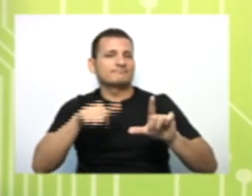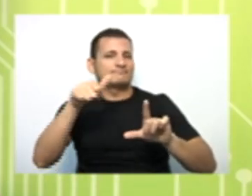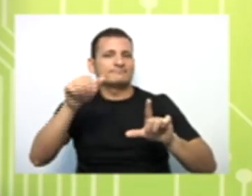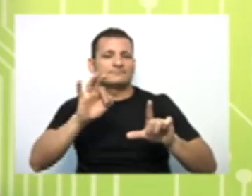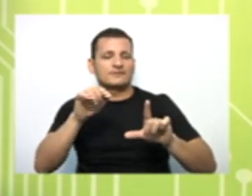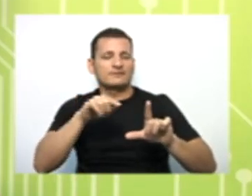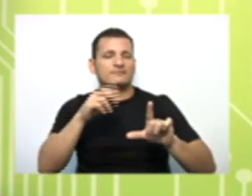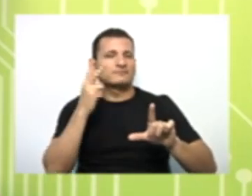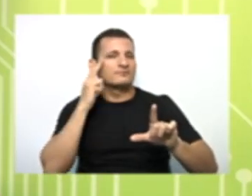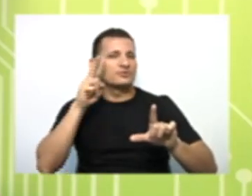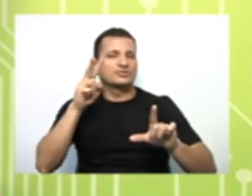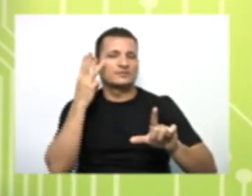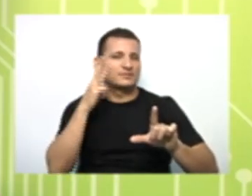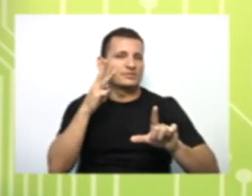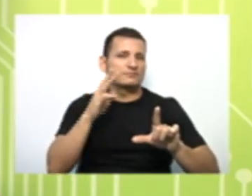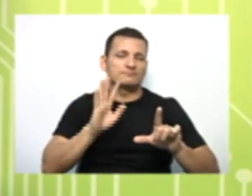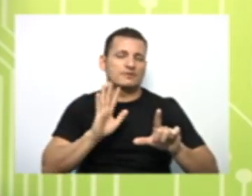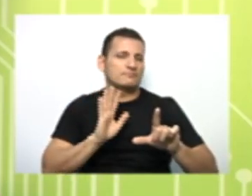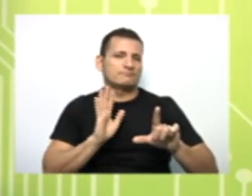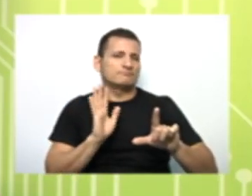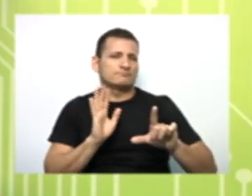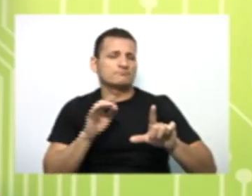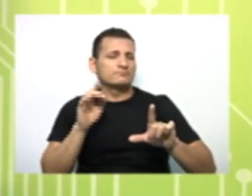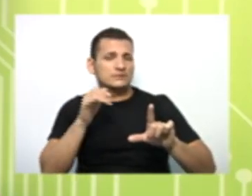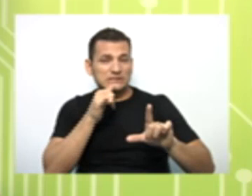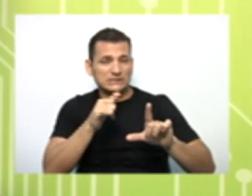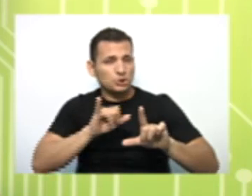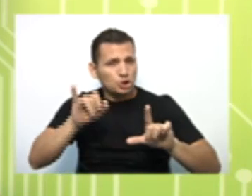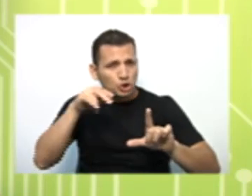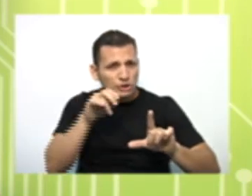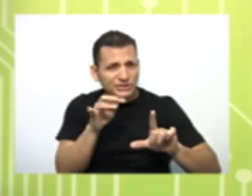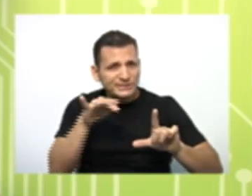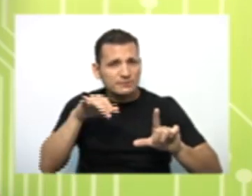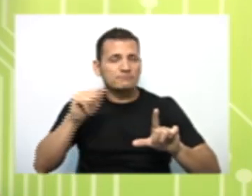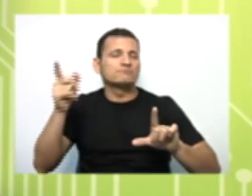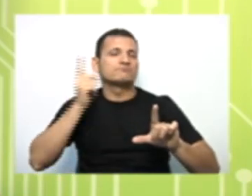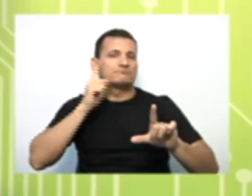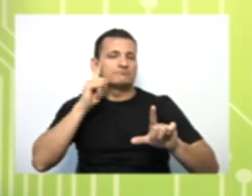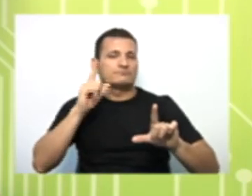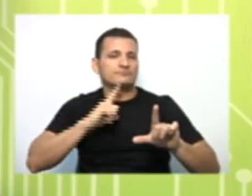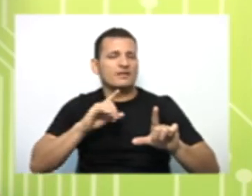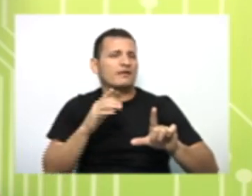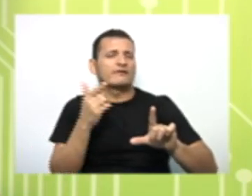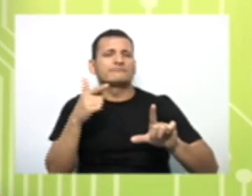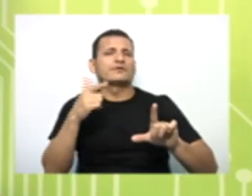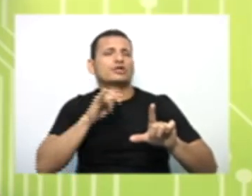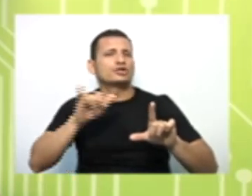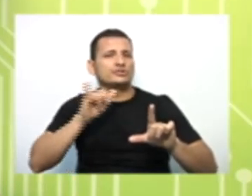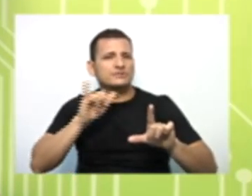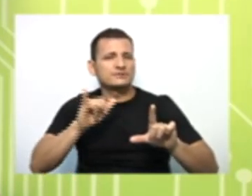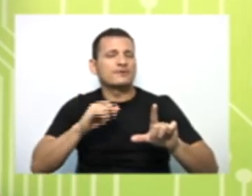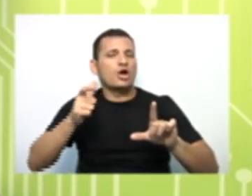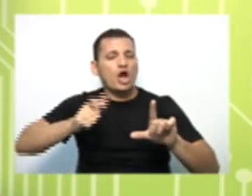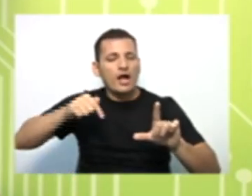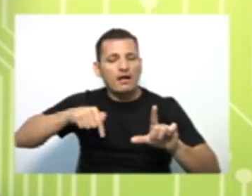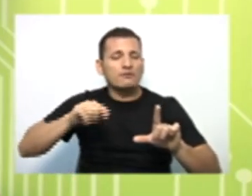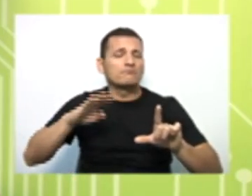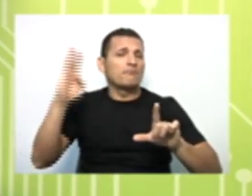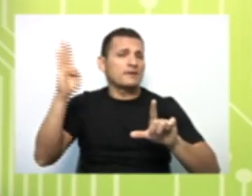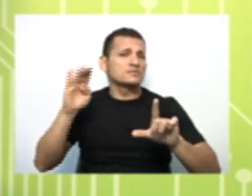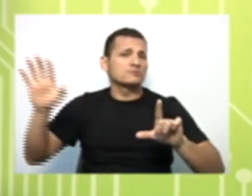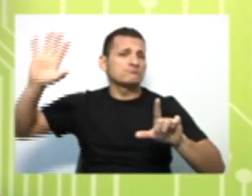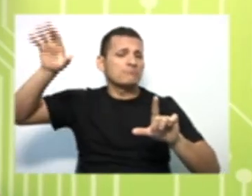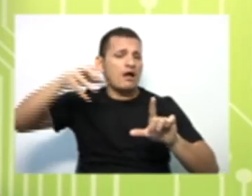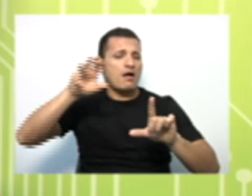só 2, 3 dias. Não importa, se é um site de notícia, todo dia tem notícia. Ah, mas não tem notícia local, então traz notícia do Brasil